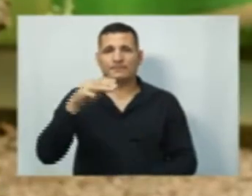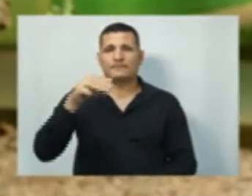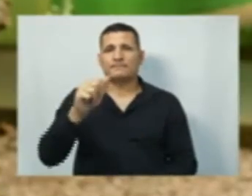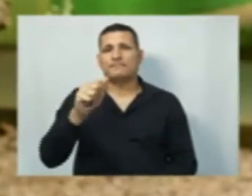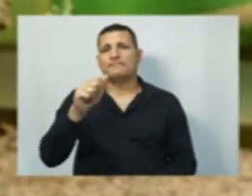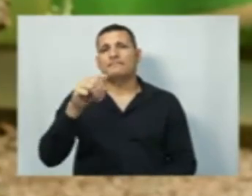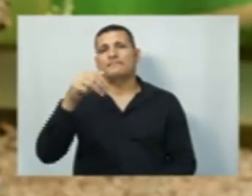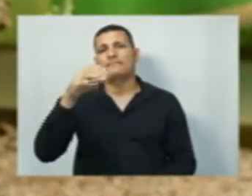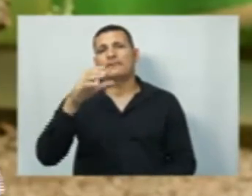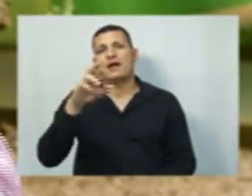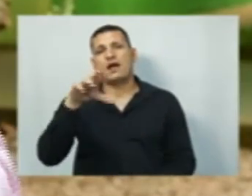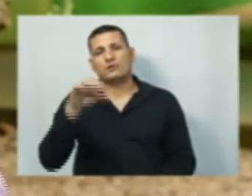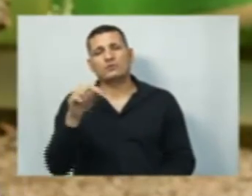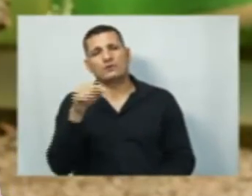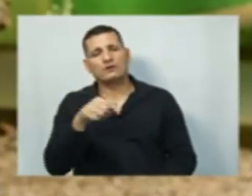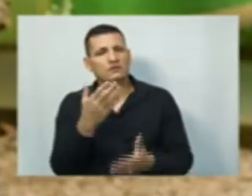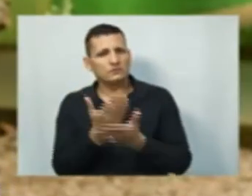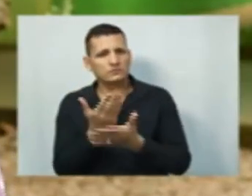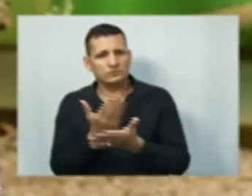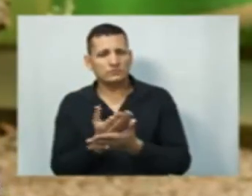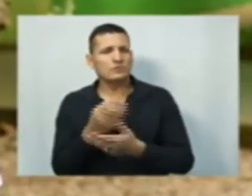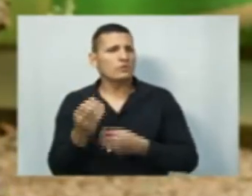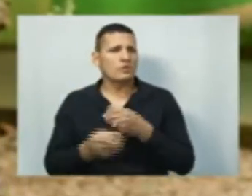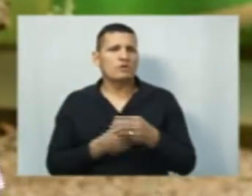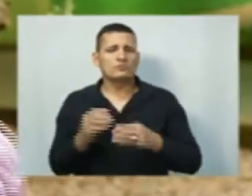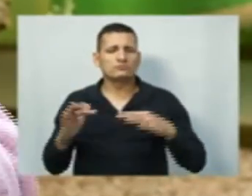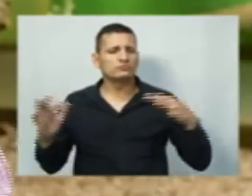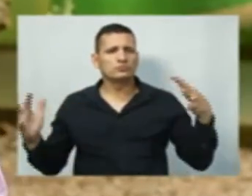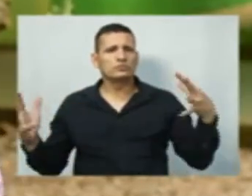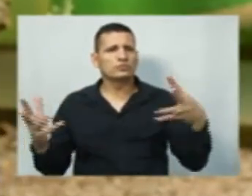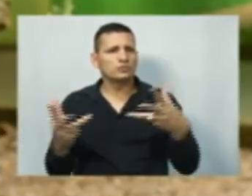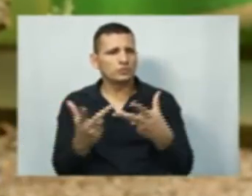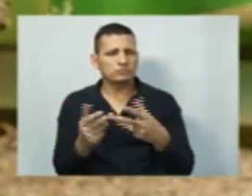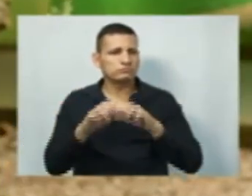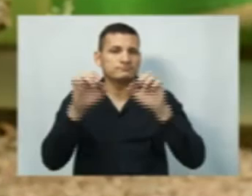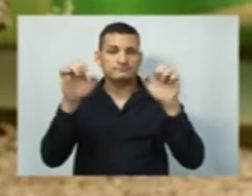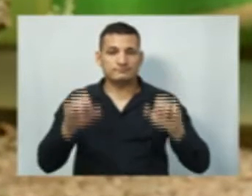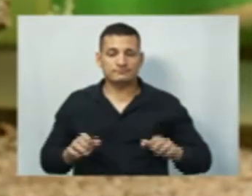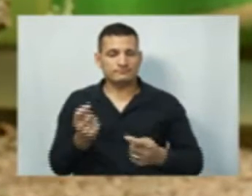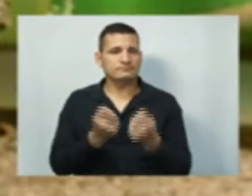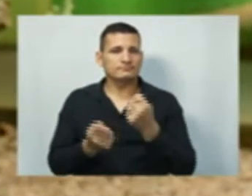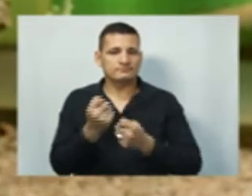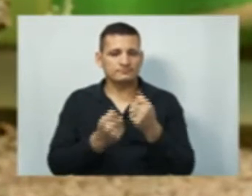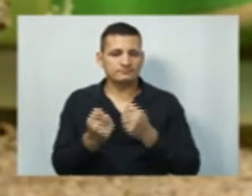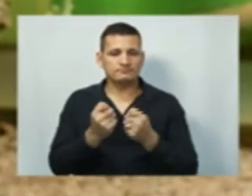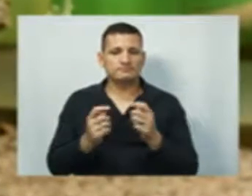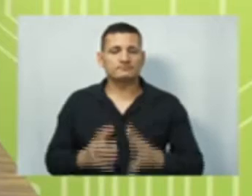os agregados econômicos, como o todo reage diante da estrutura econômica.